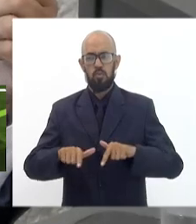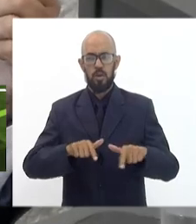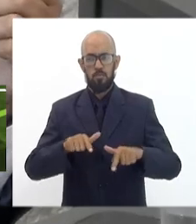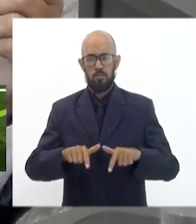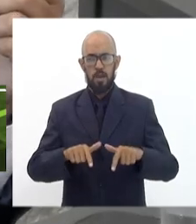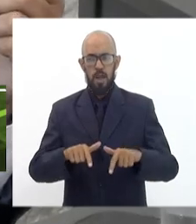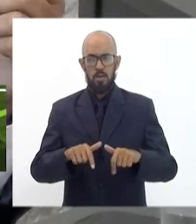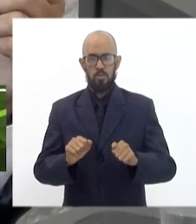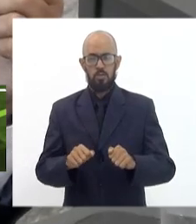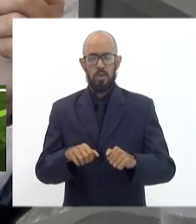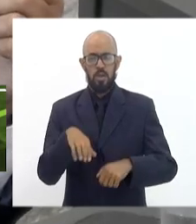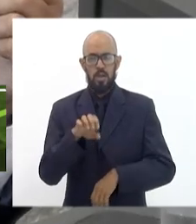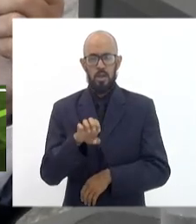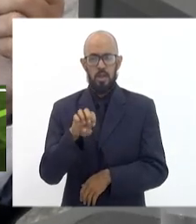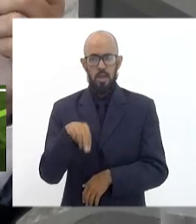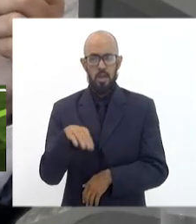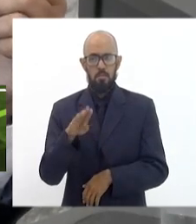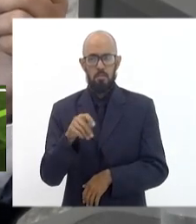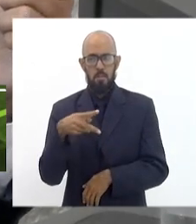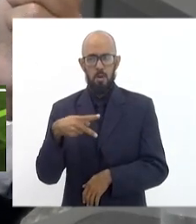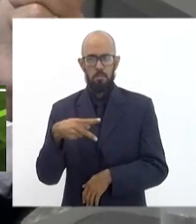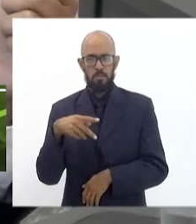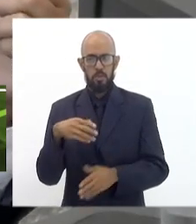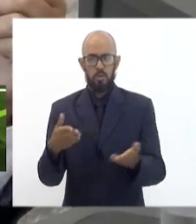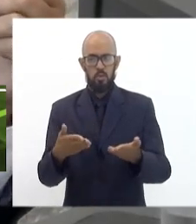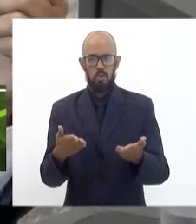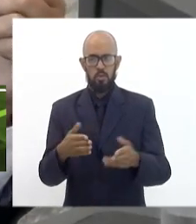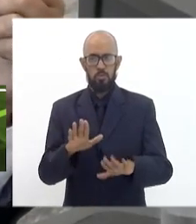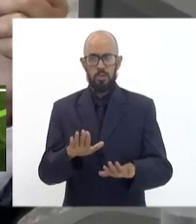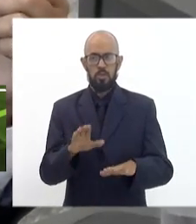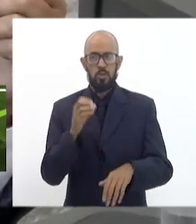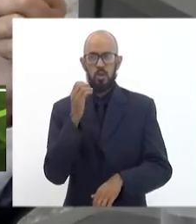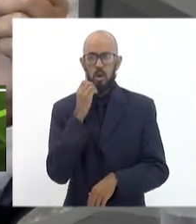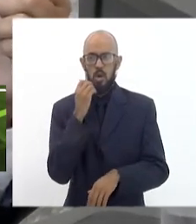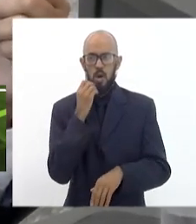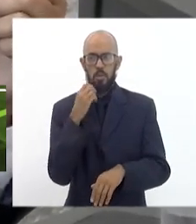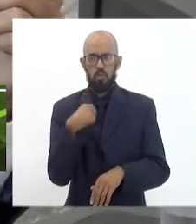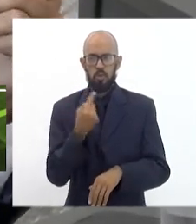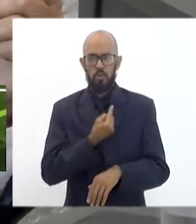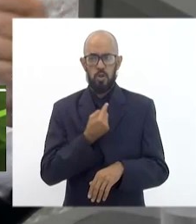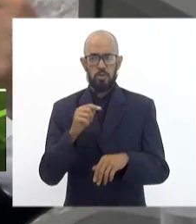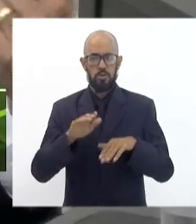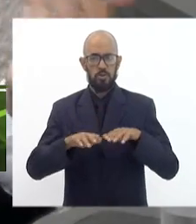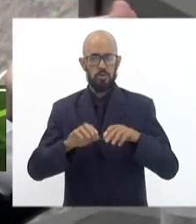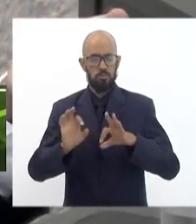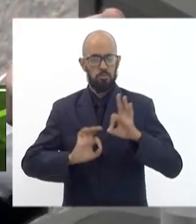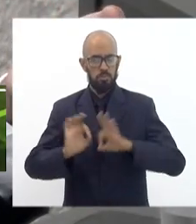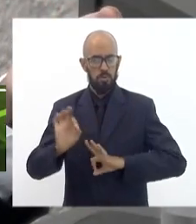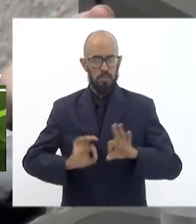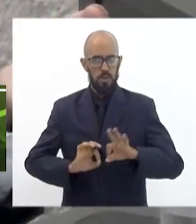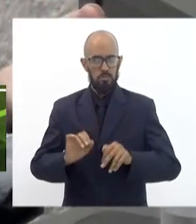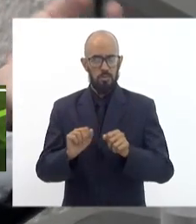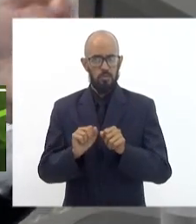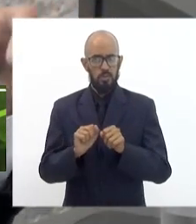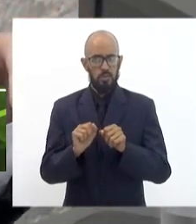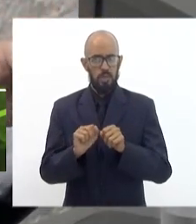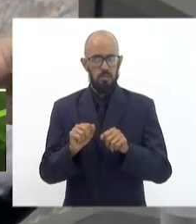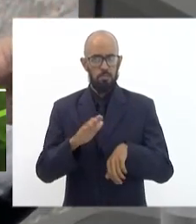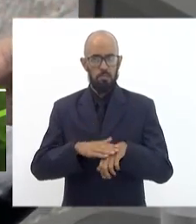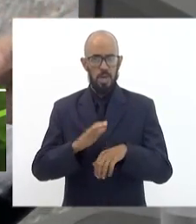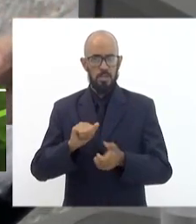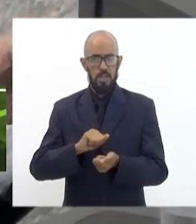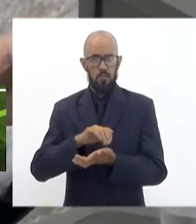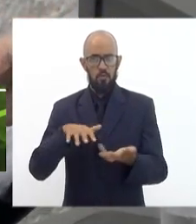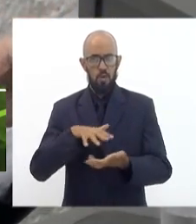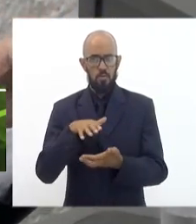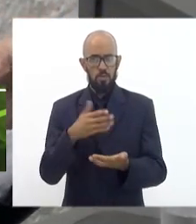tendo é obviamente que nós estamos preparados para fazer mais reforma de escolas mas não